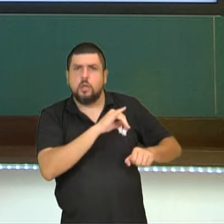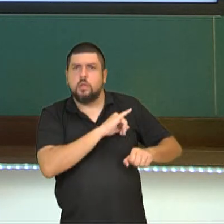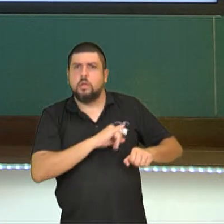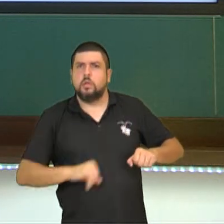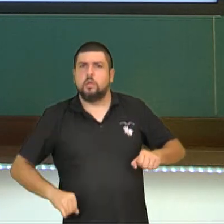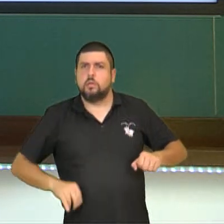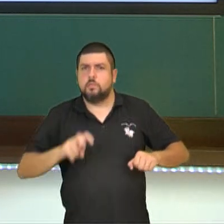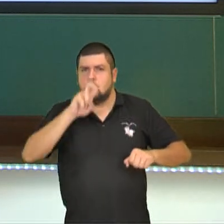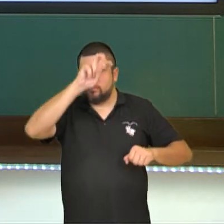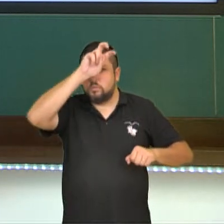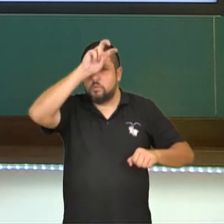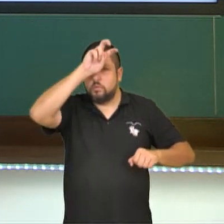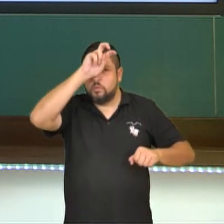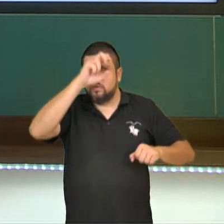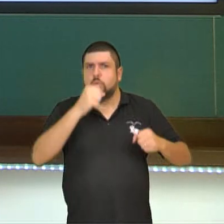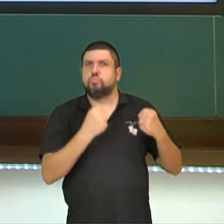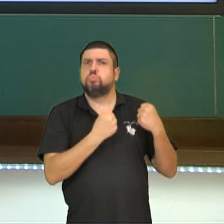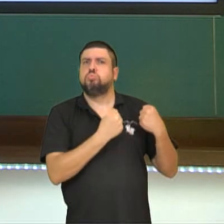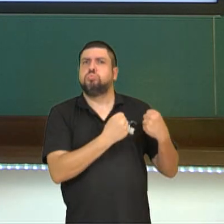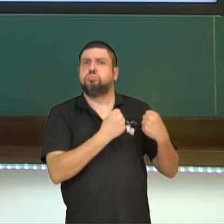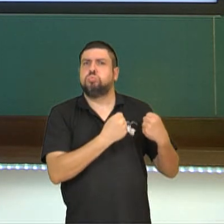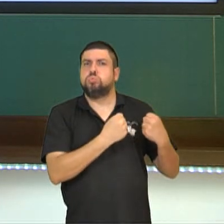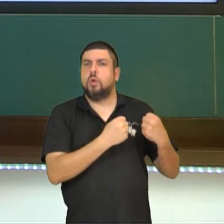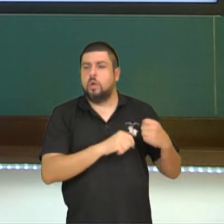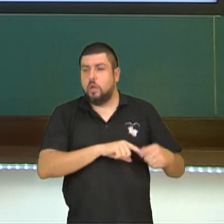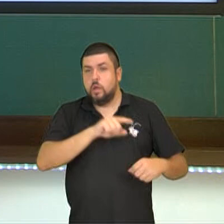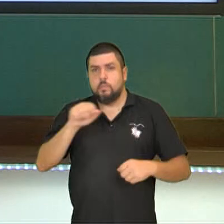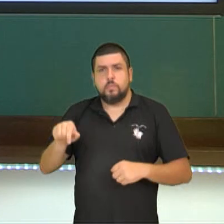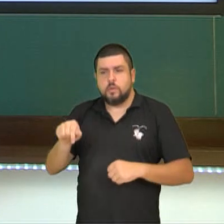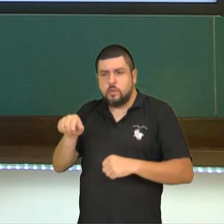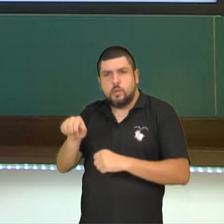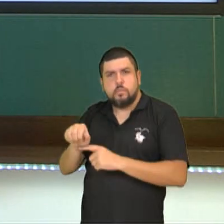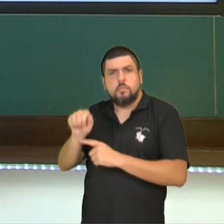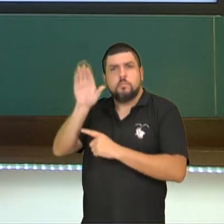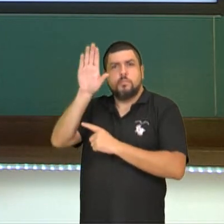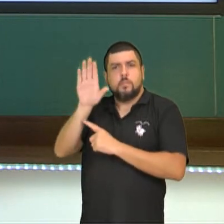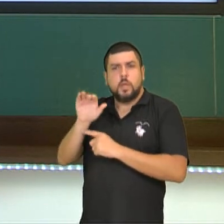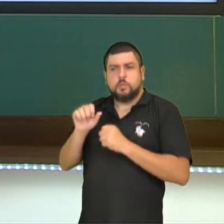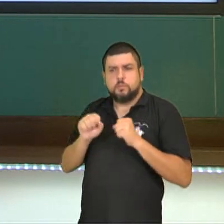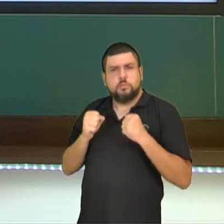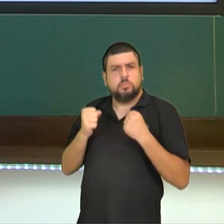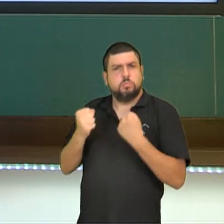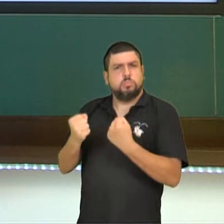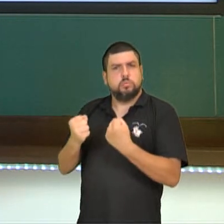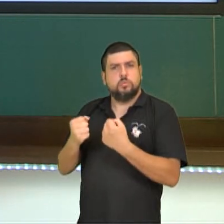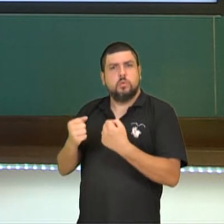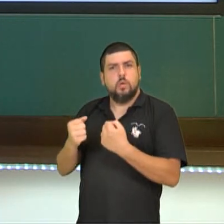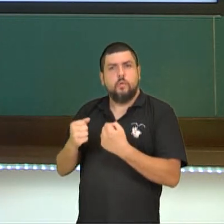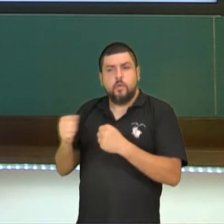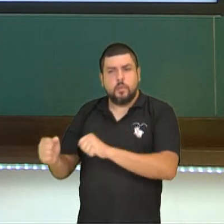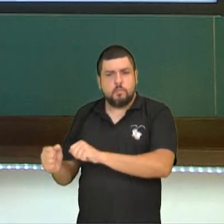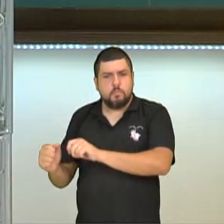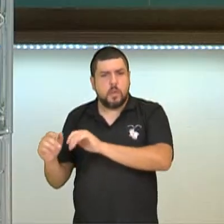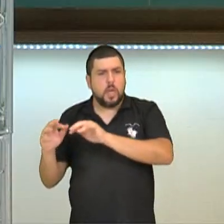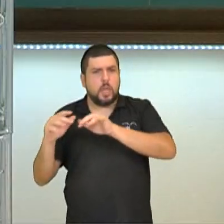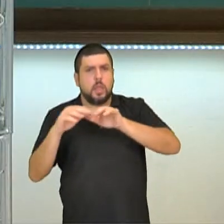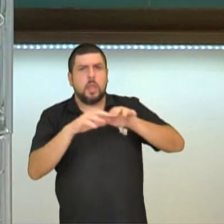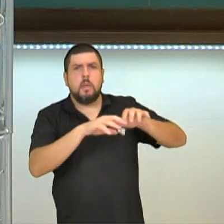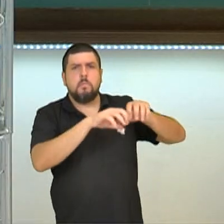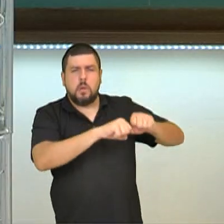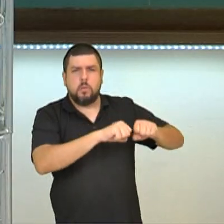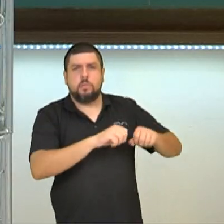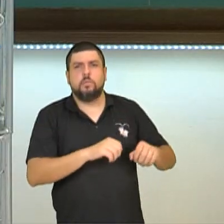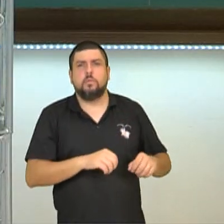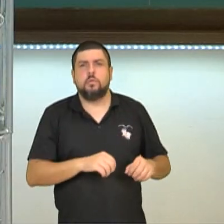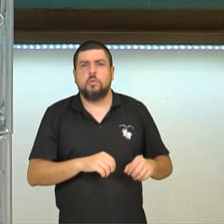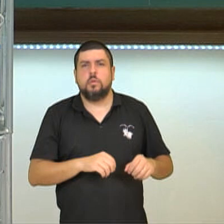é para qualquer um daquela época. Tinha um grande exército e uma grande organização em determinados momentos. Foram dominados também